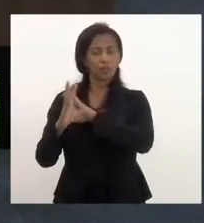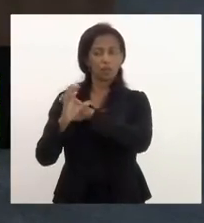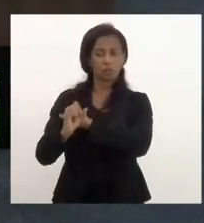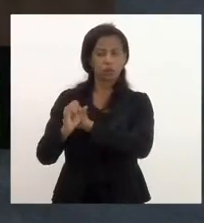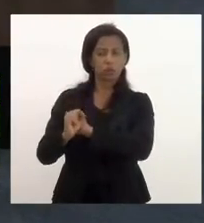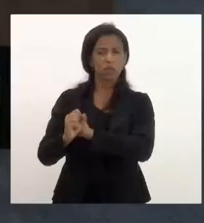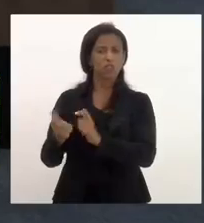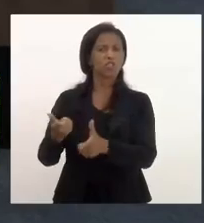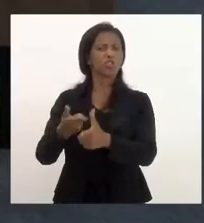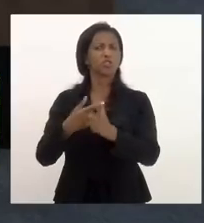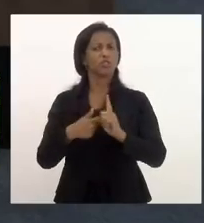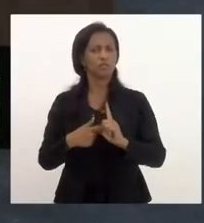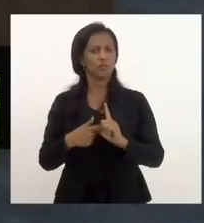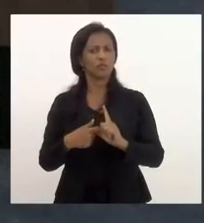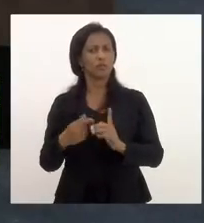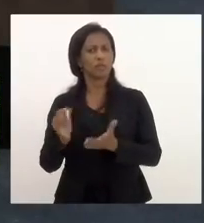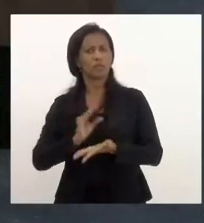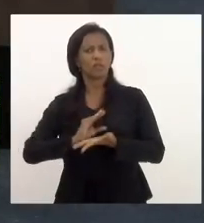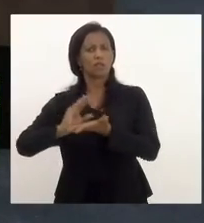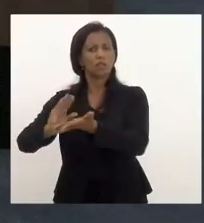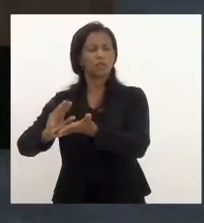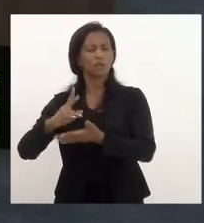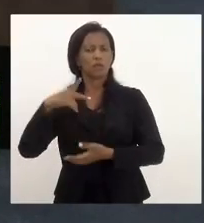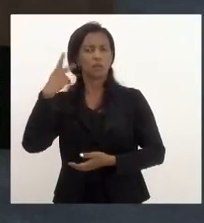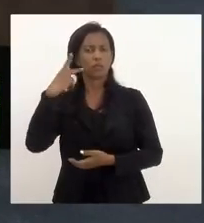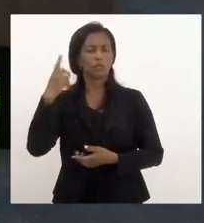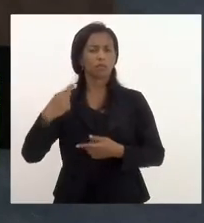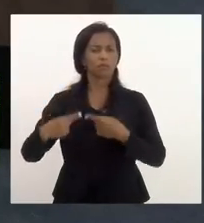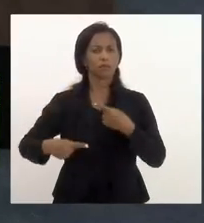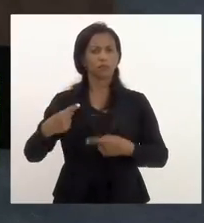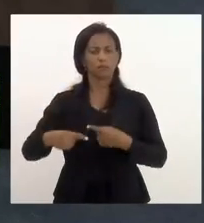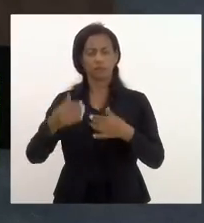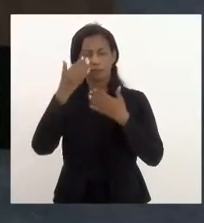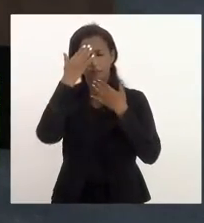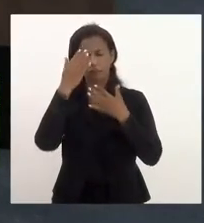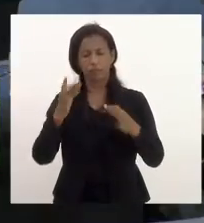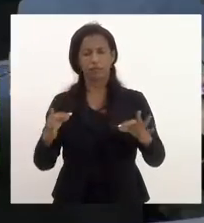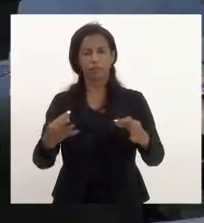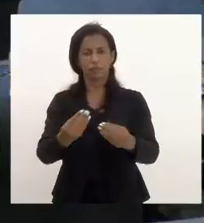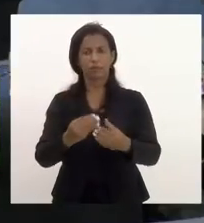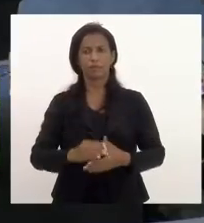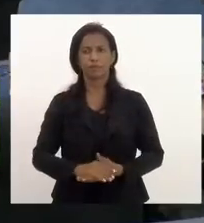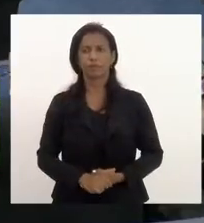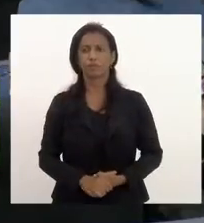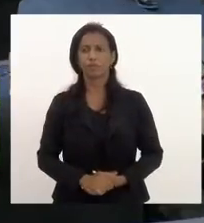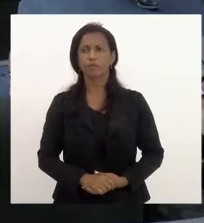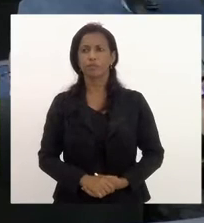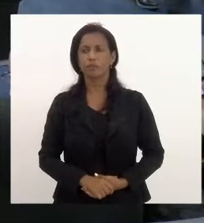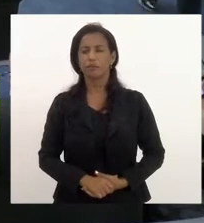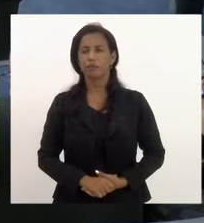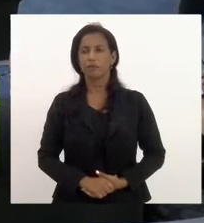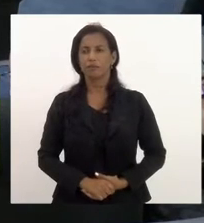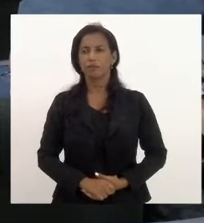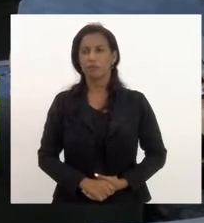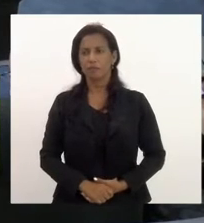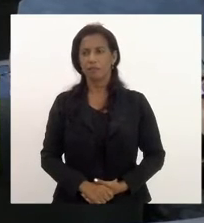Auditoria da dívida e contribuir com o Parlamento nessa discussão Obrigado a todos o que agradeço